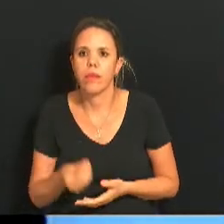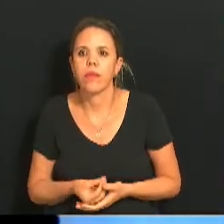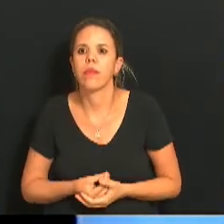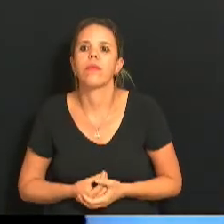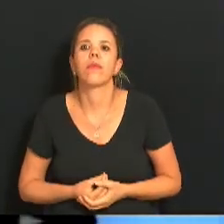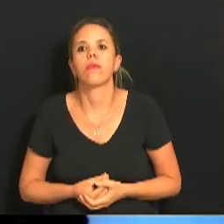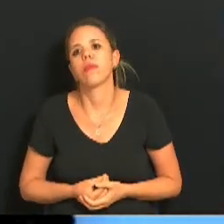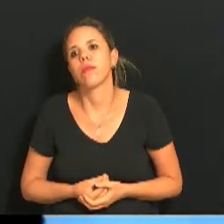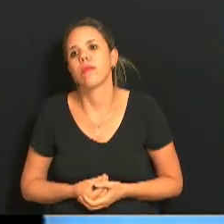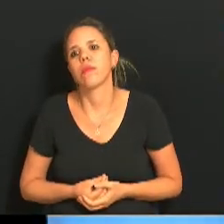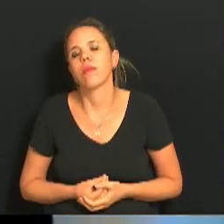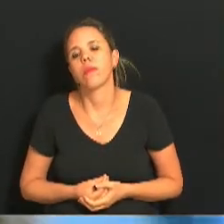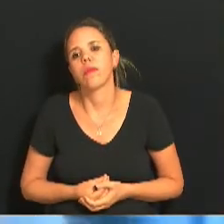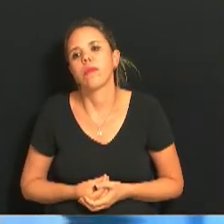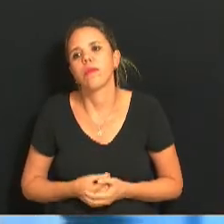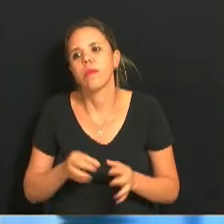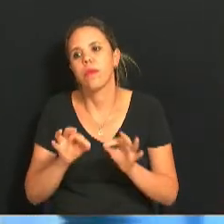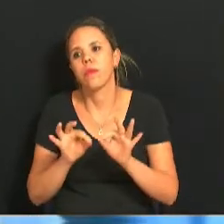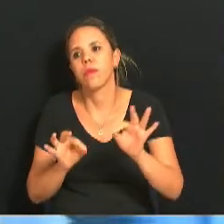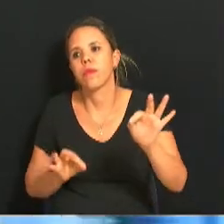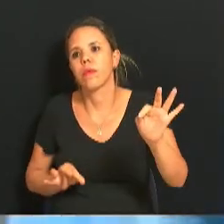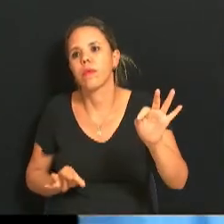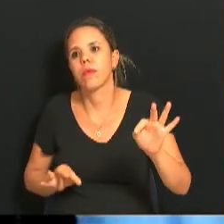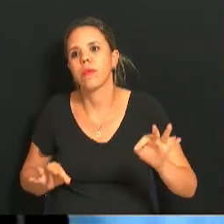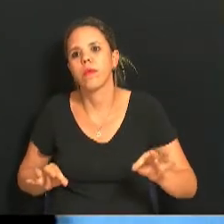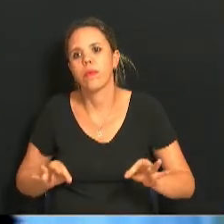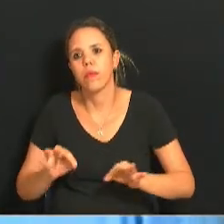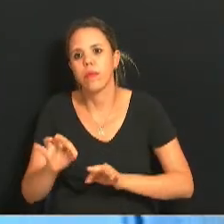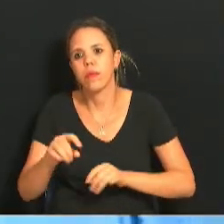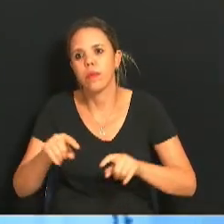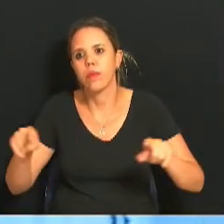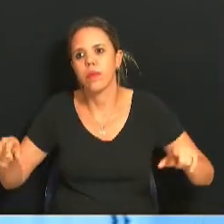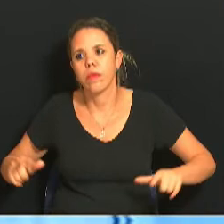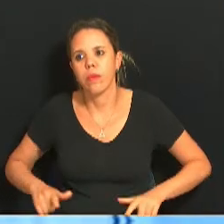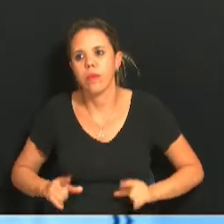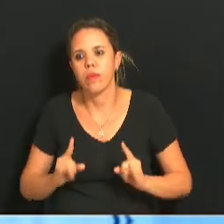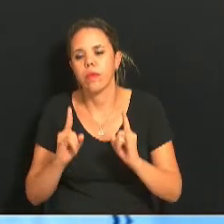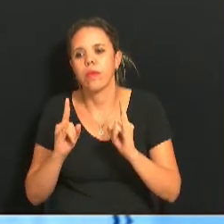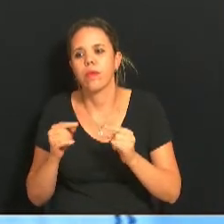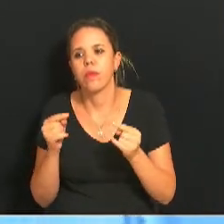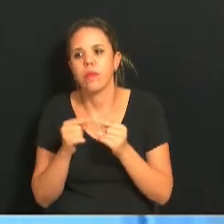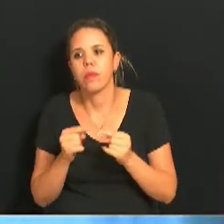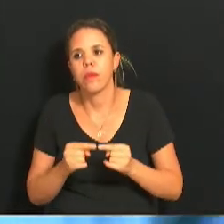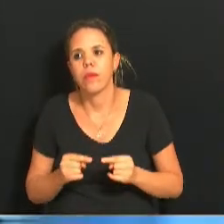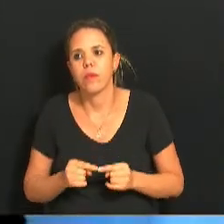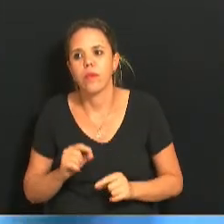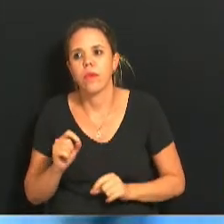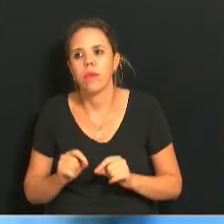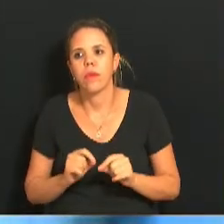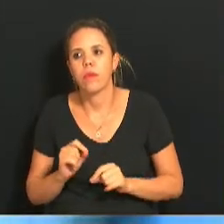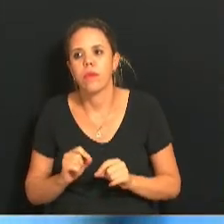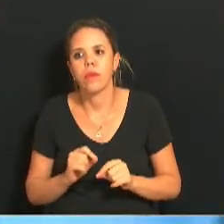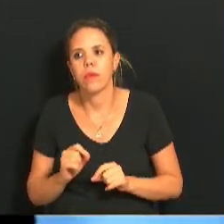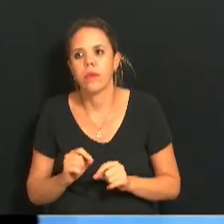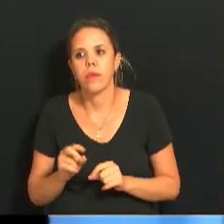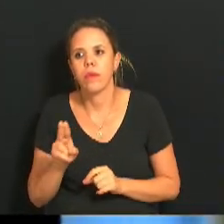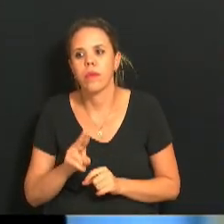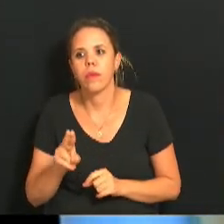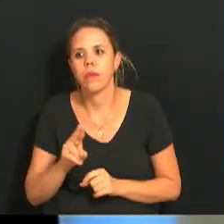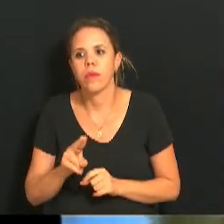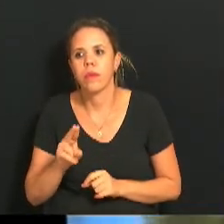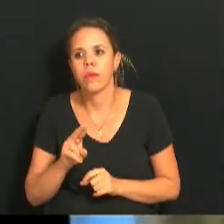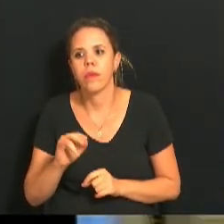toda poligonal todo completo EA compatibilização de que uso